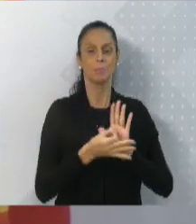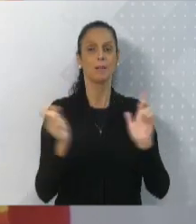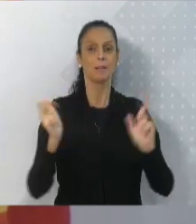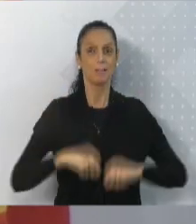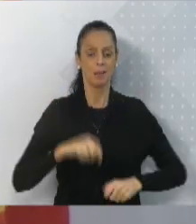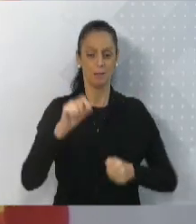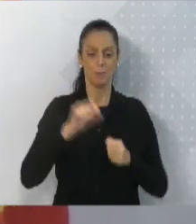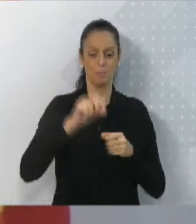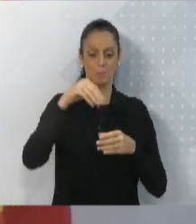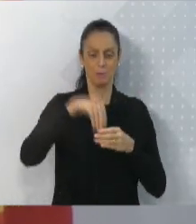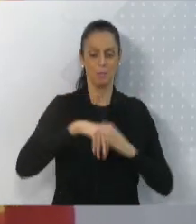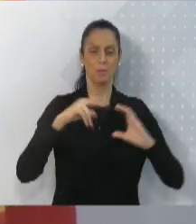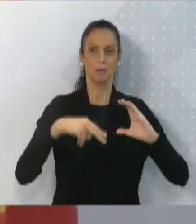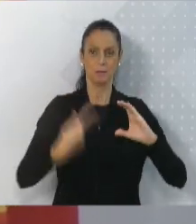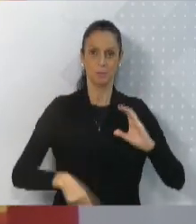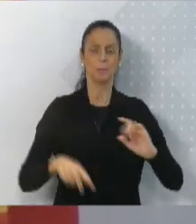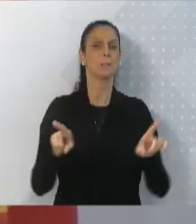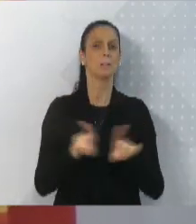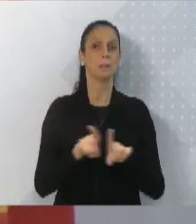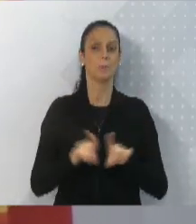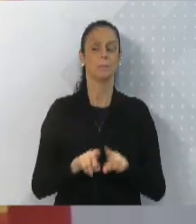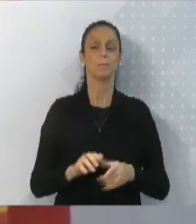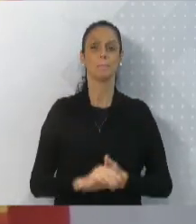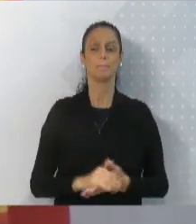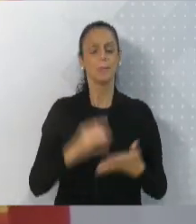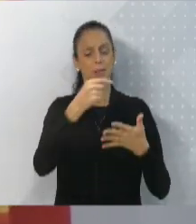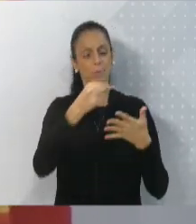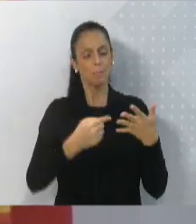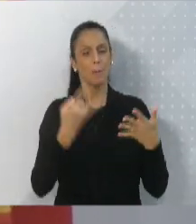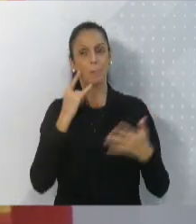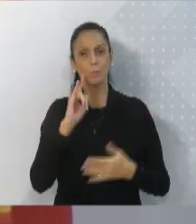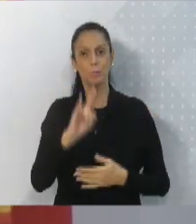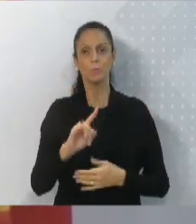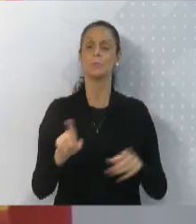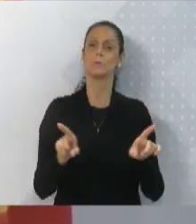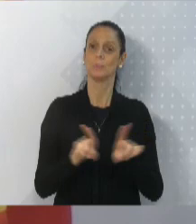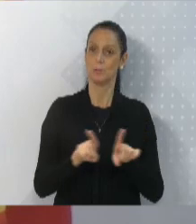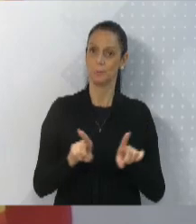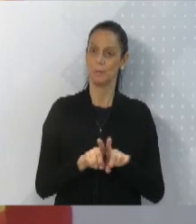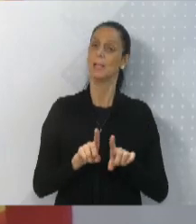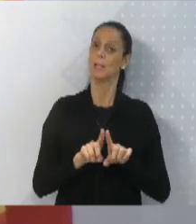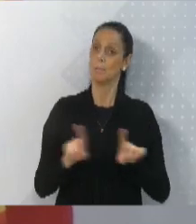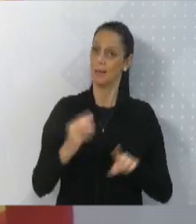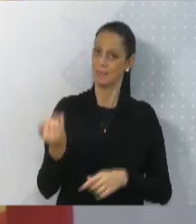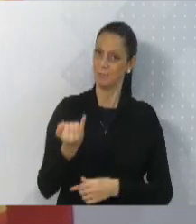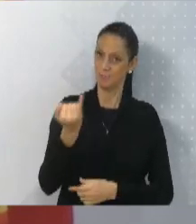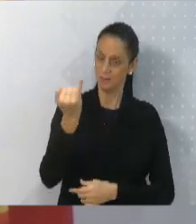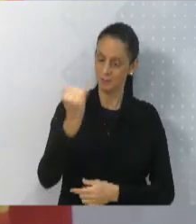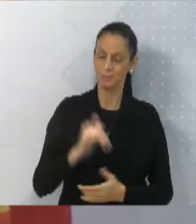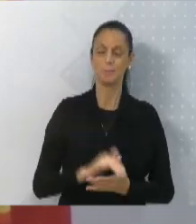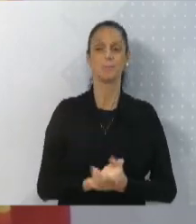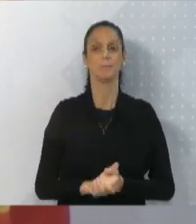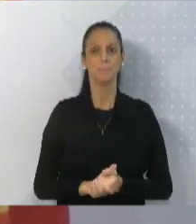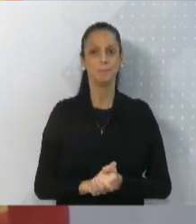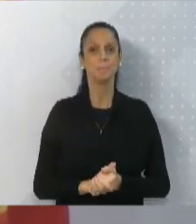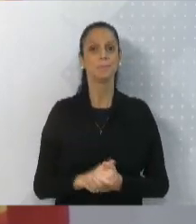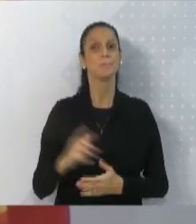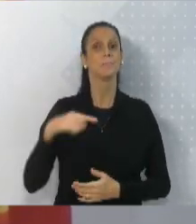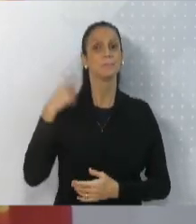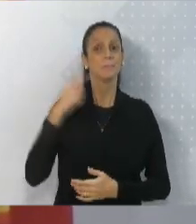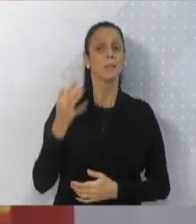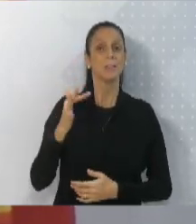casa Legislativa e por último não menos importante tive também recebi também a visita vendedorito do deputado